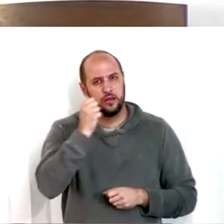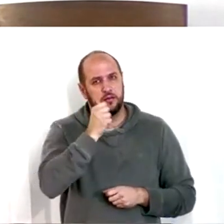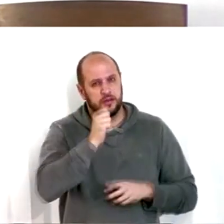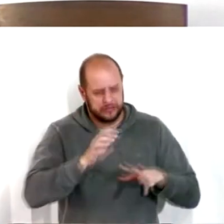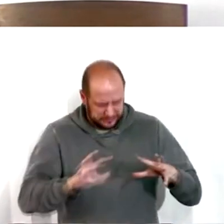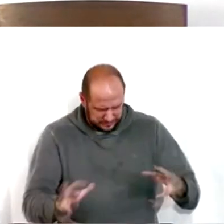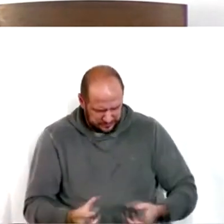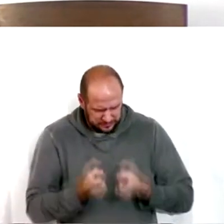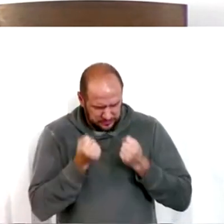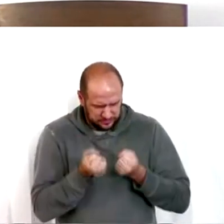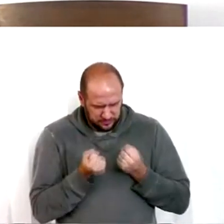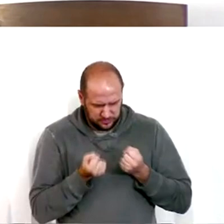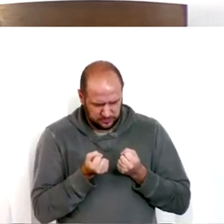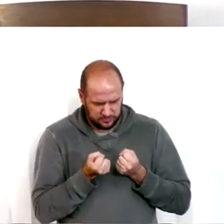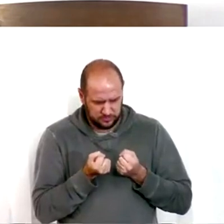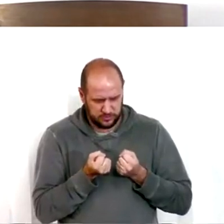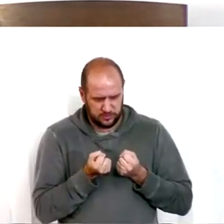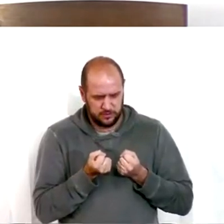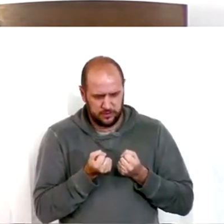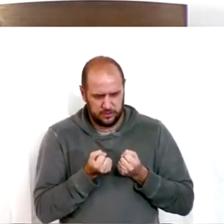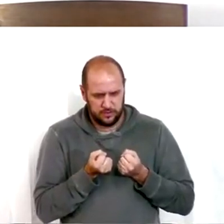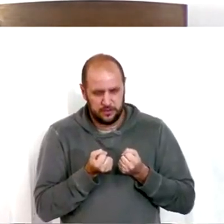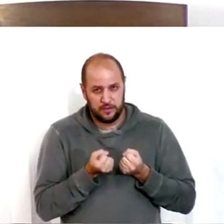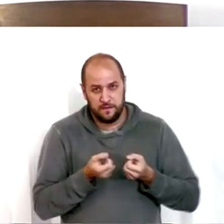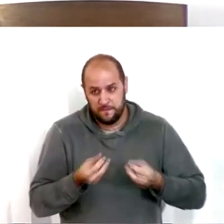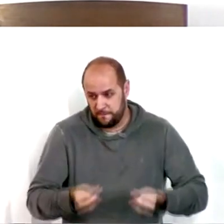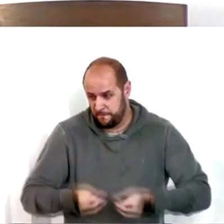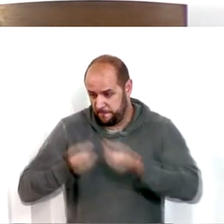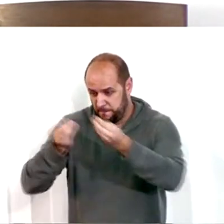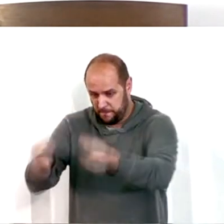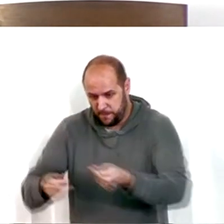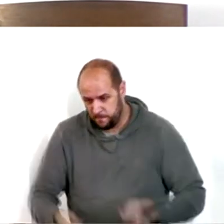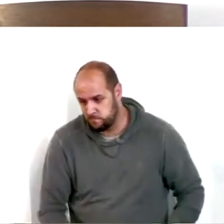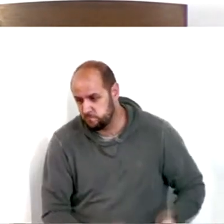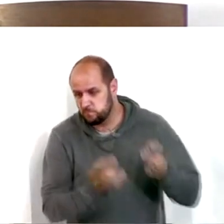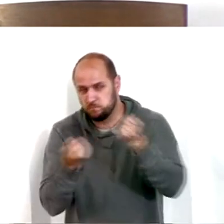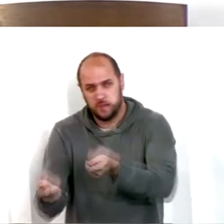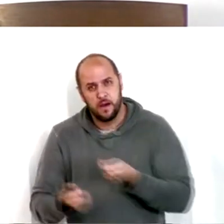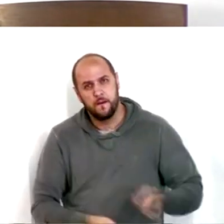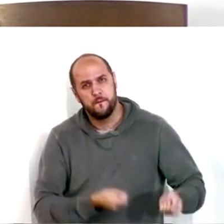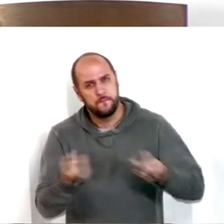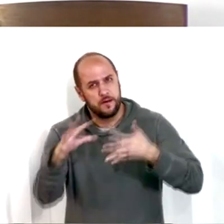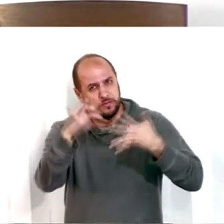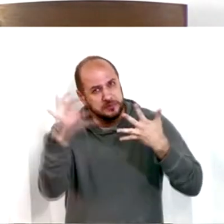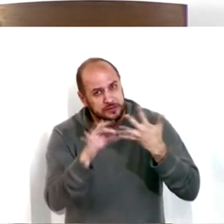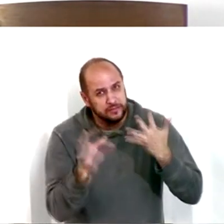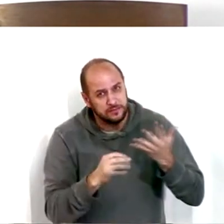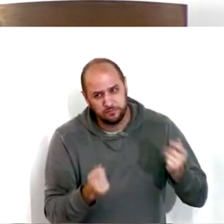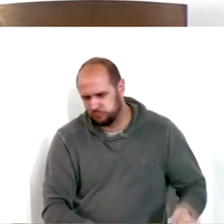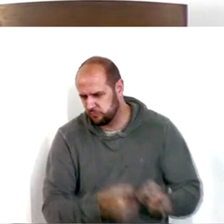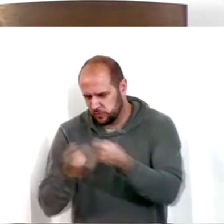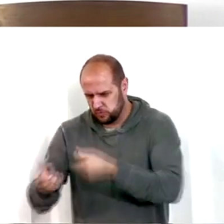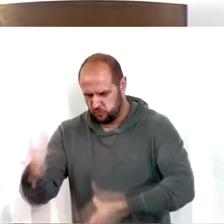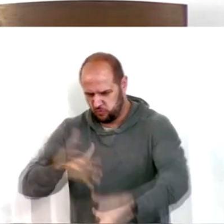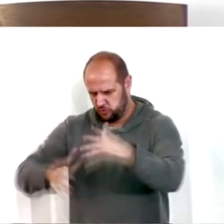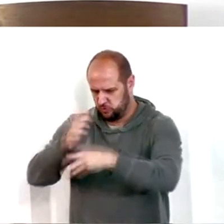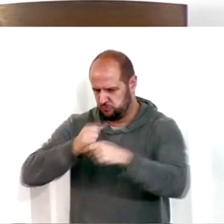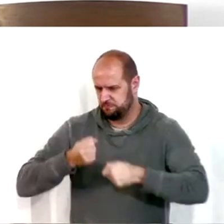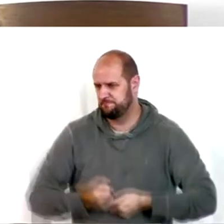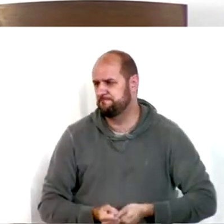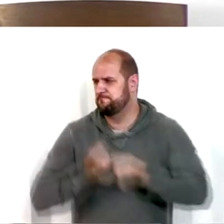segurou e ele o encheu com 6 medidas de cevada e lhe o pôs às costas.